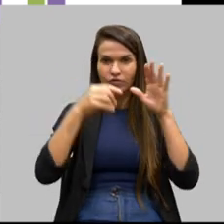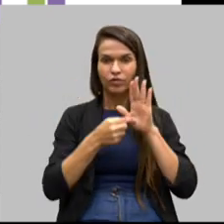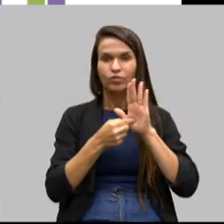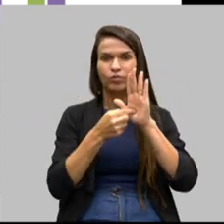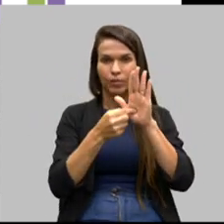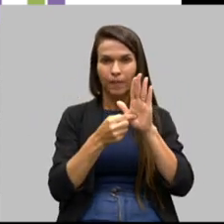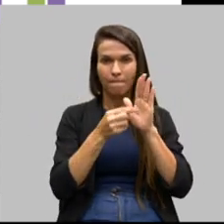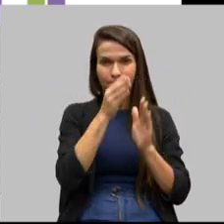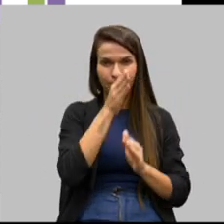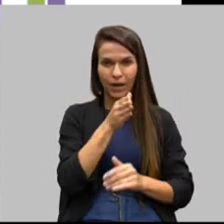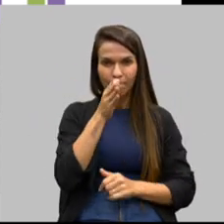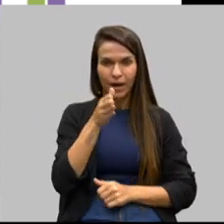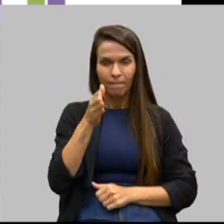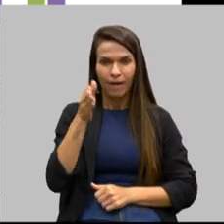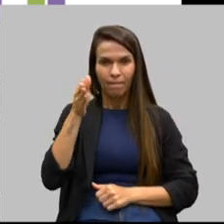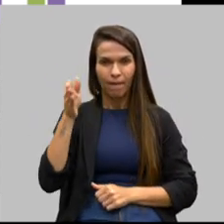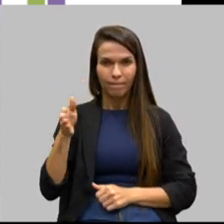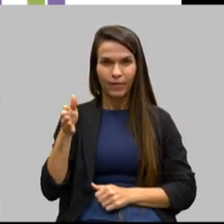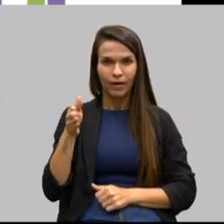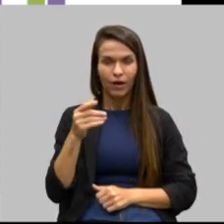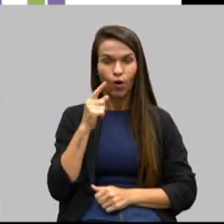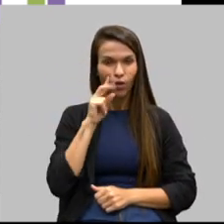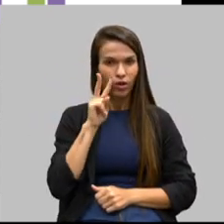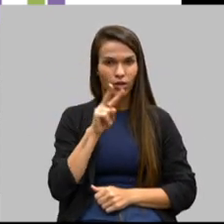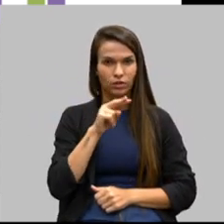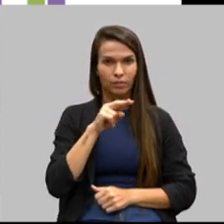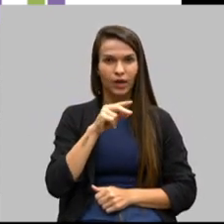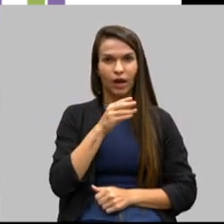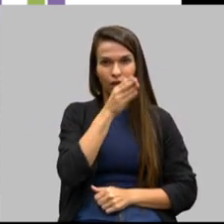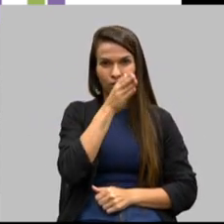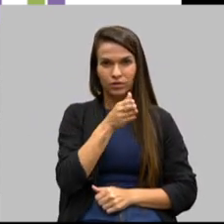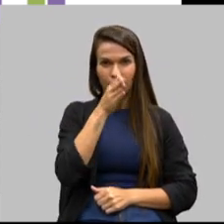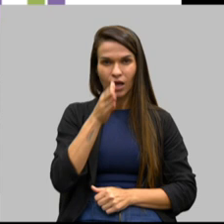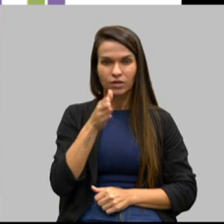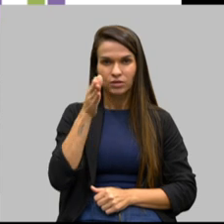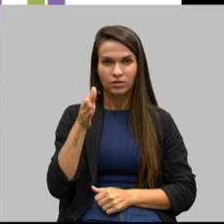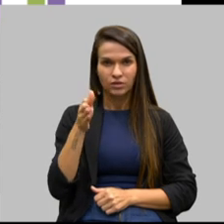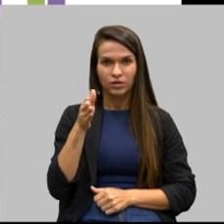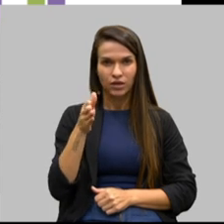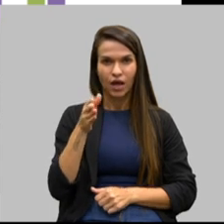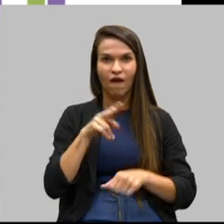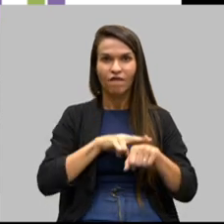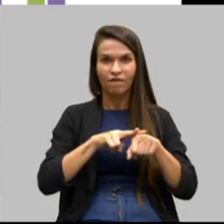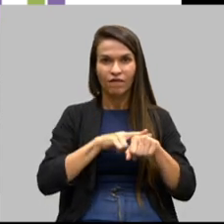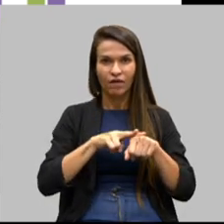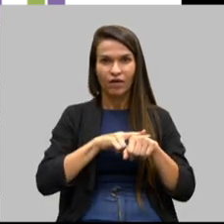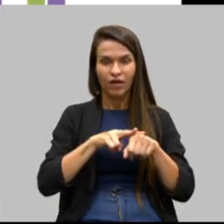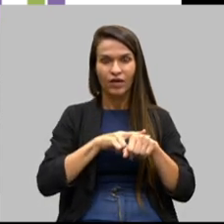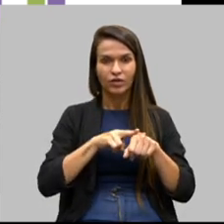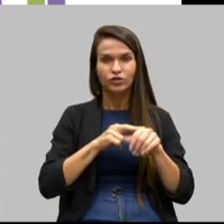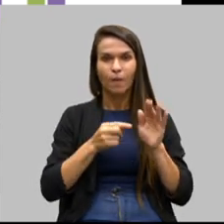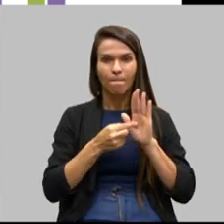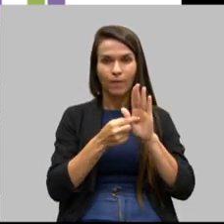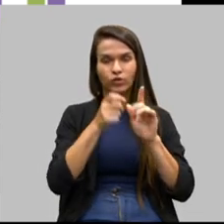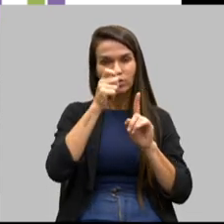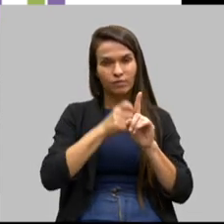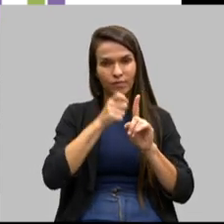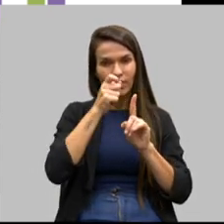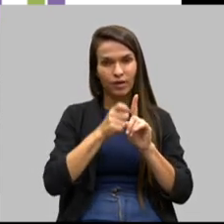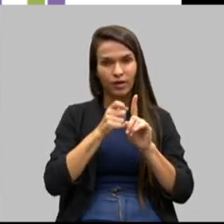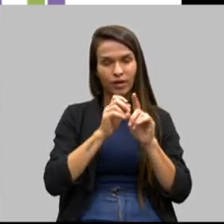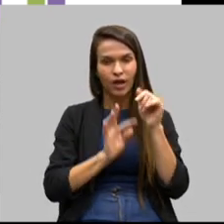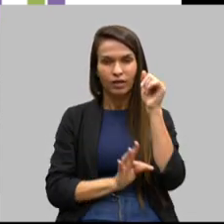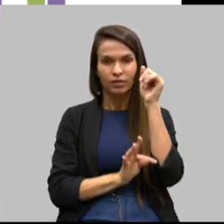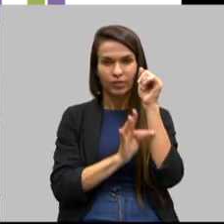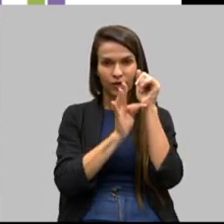barrinhas. Eu estou olhando para as linhas. A linha verde indica mês a mês a temperatura